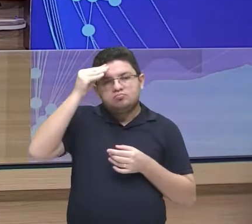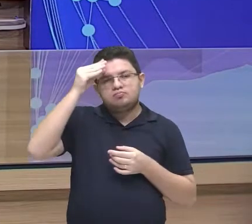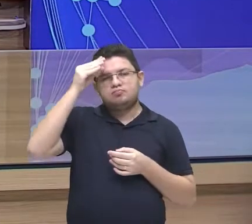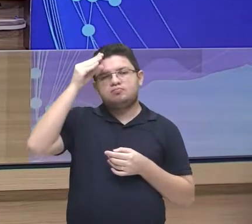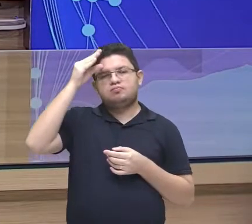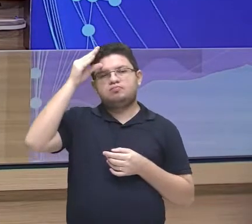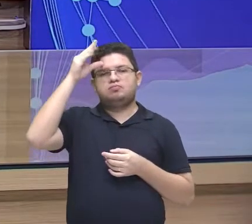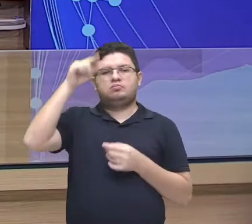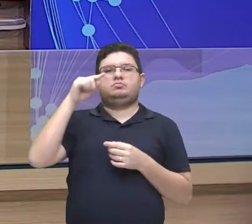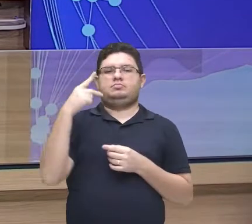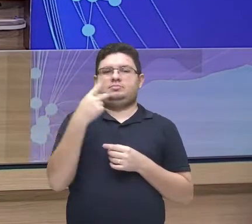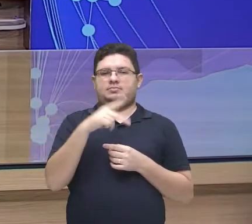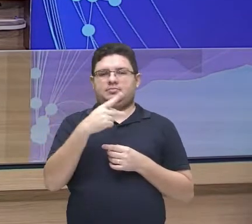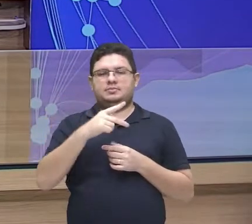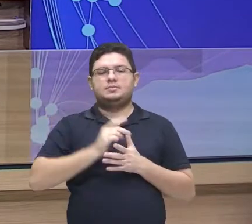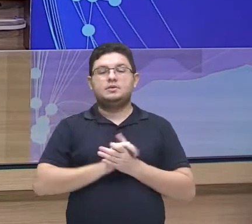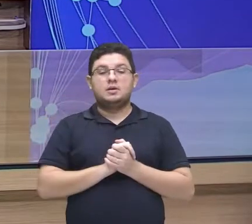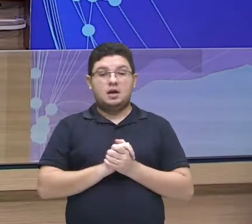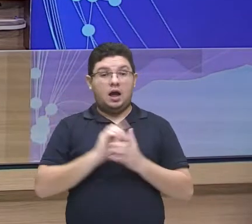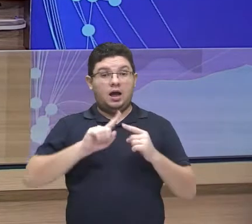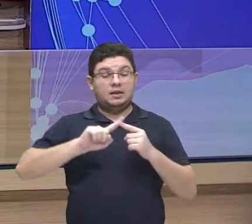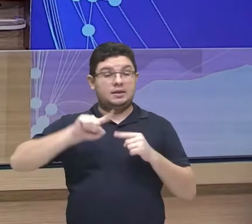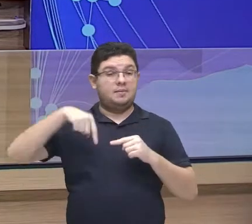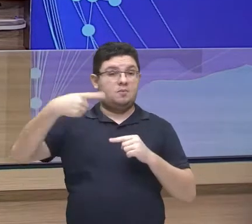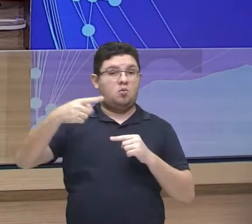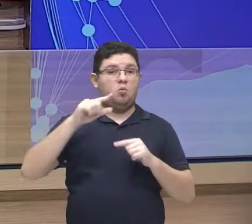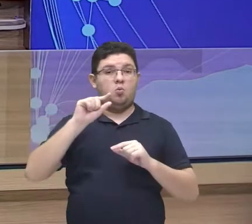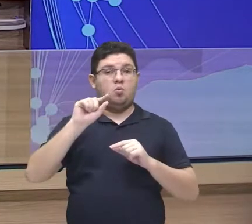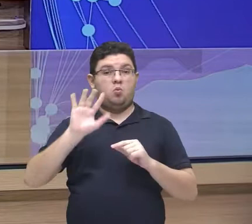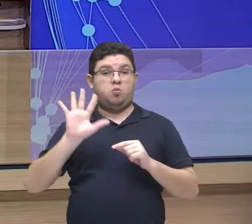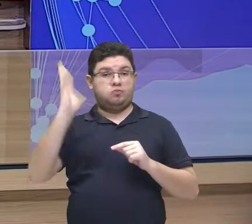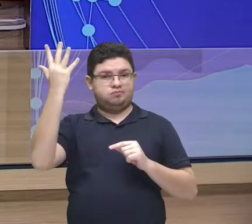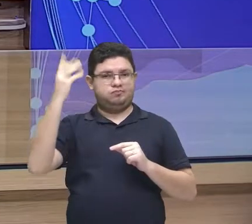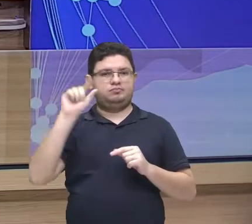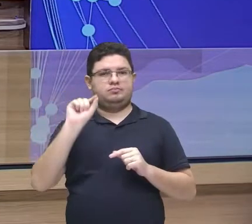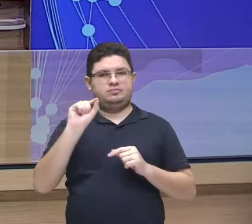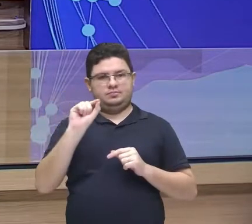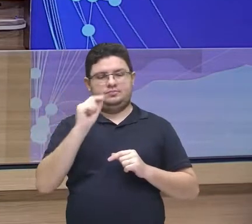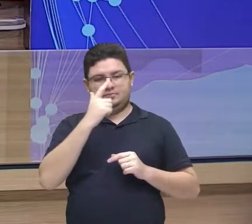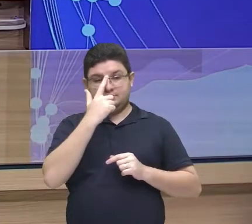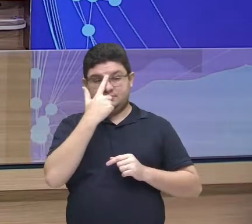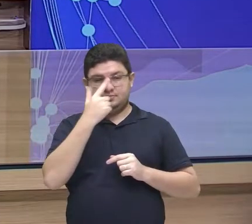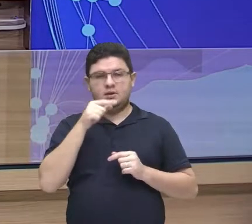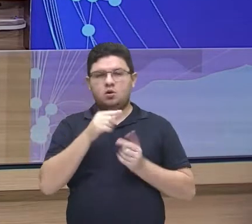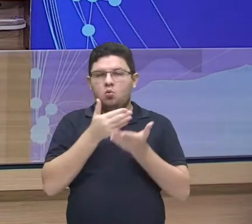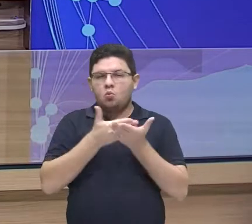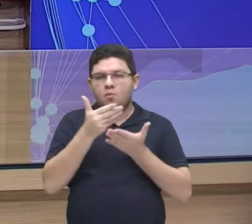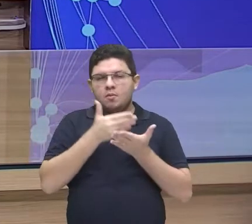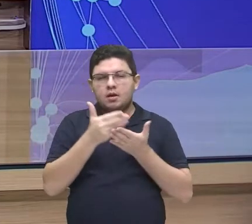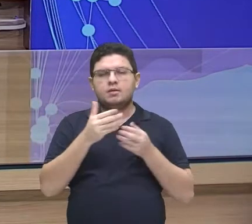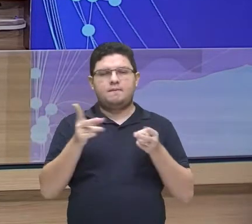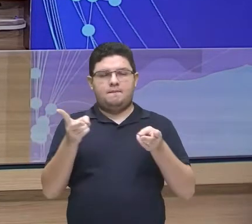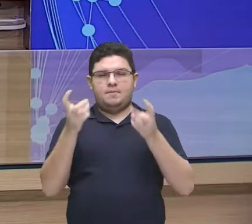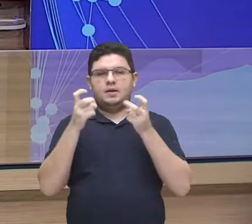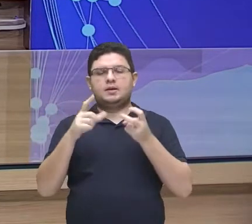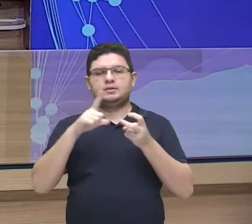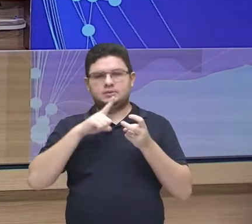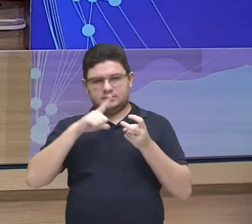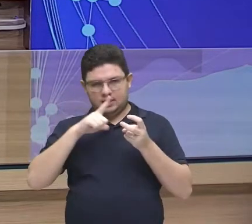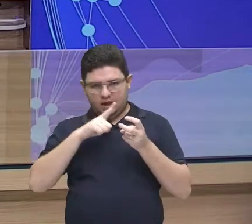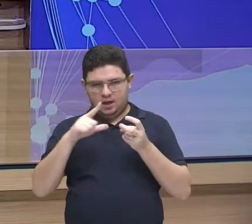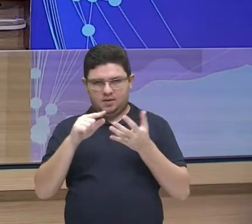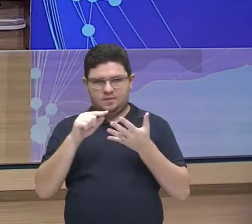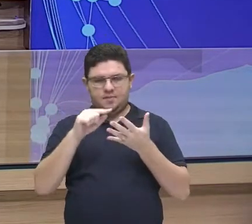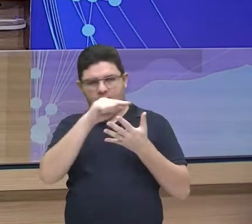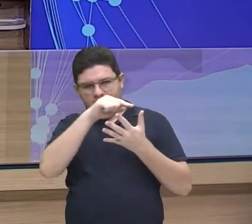fase, aí o que é que vai acontecer? Ele começa a perceber que tem dedo, ele põe o dedo na